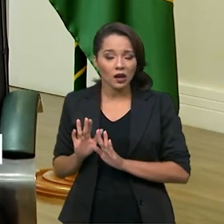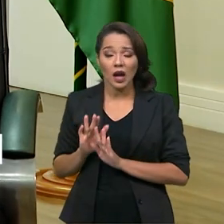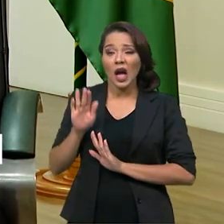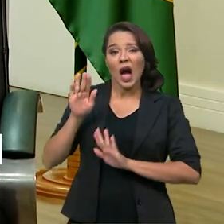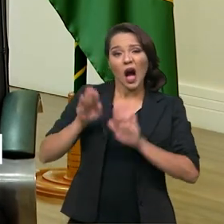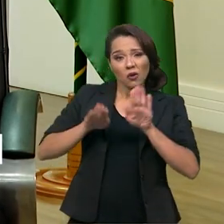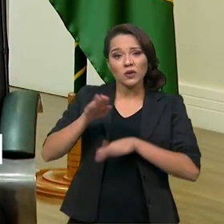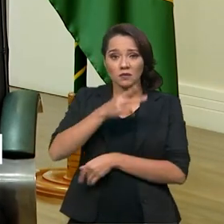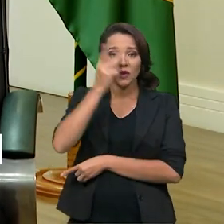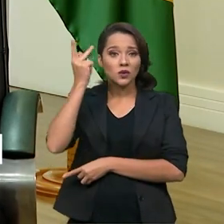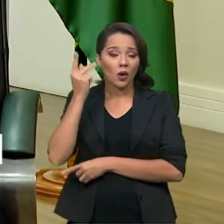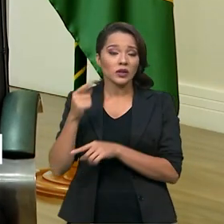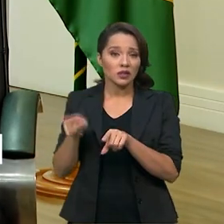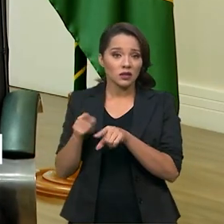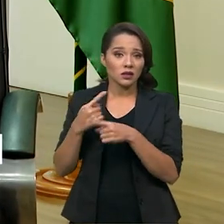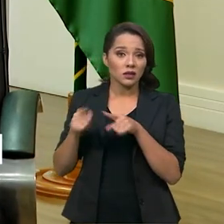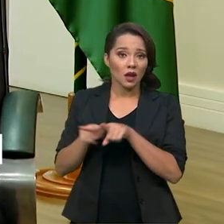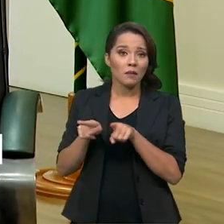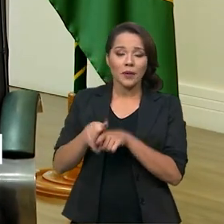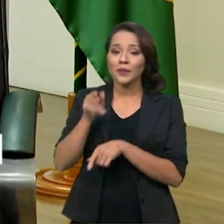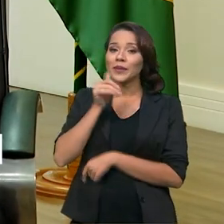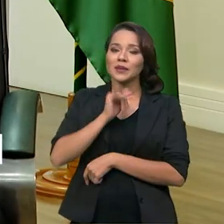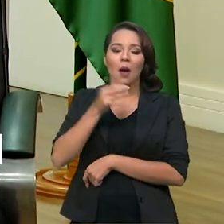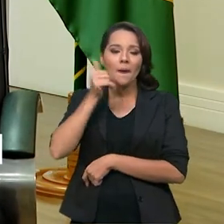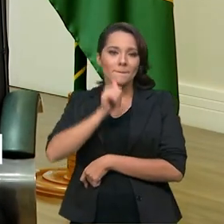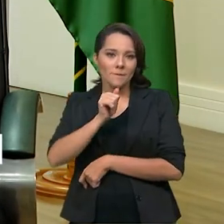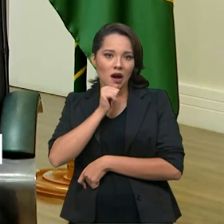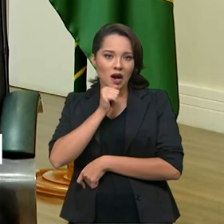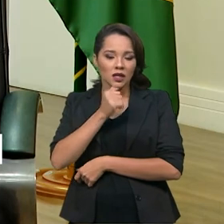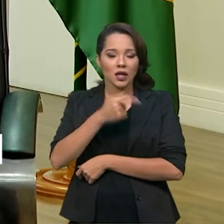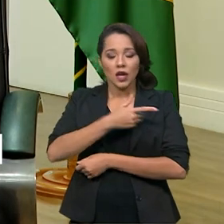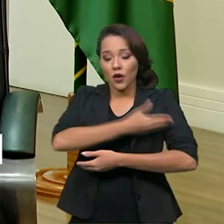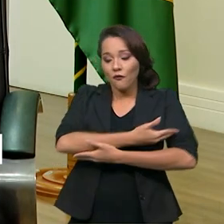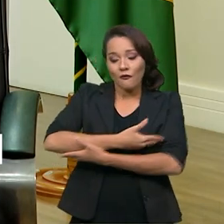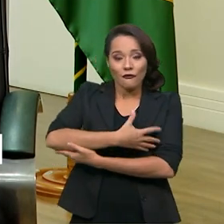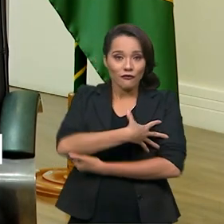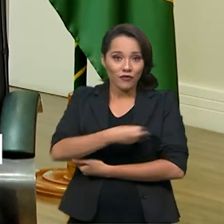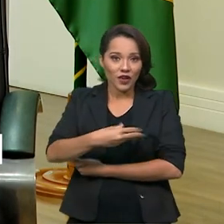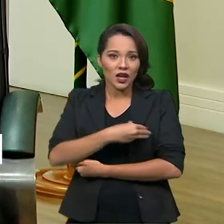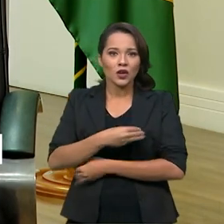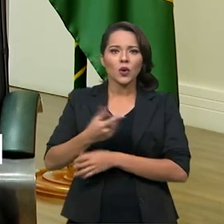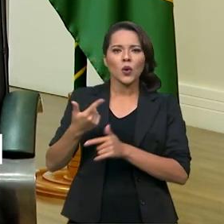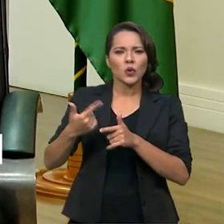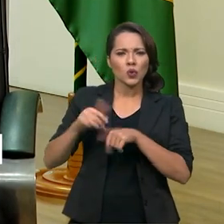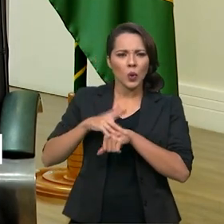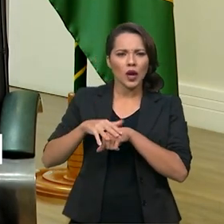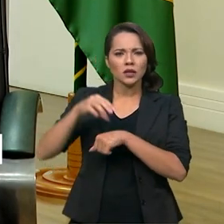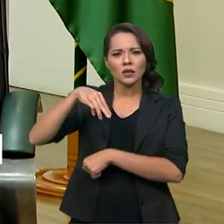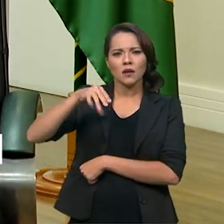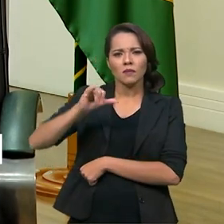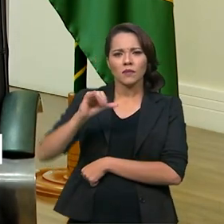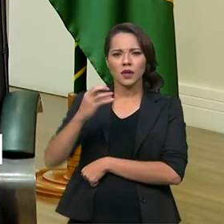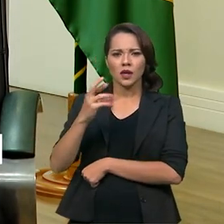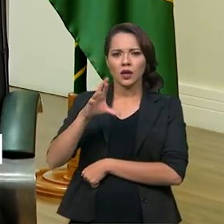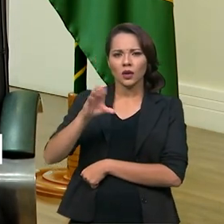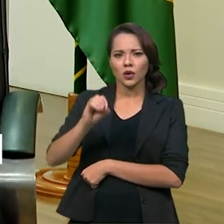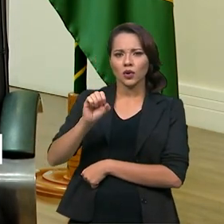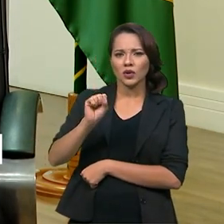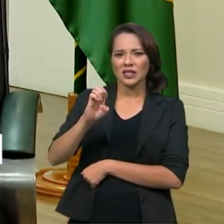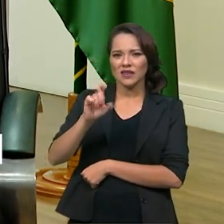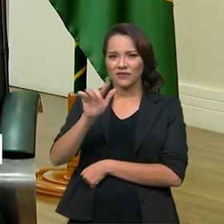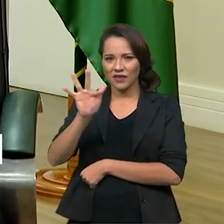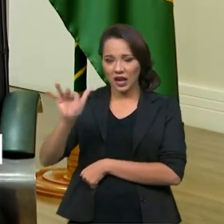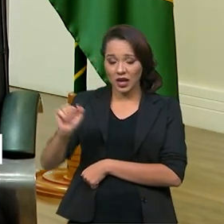Muitas pessoas também, por exemplo, mães que tiveram filhos com microcefalia em virtude do Zika vírus e que